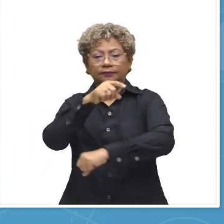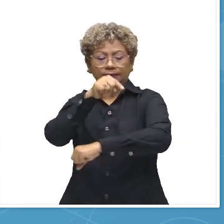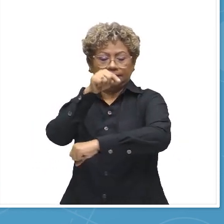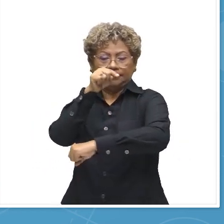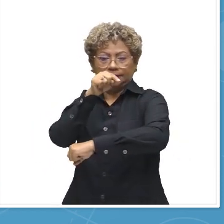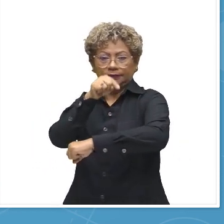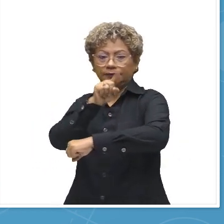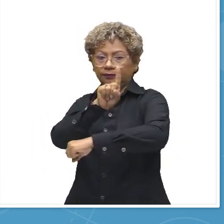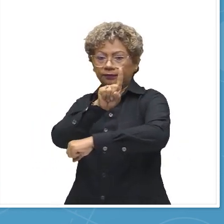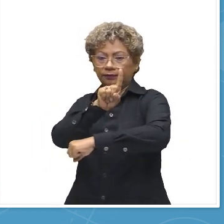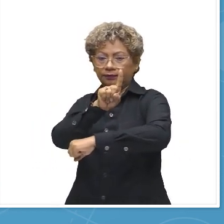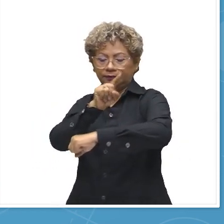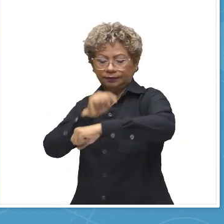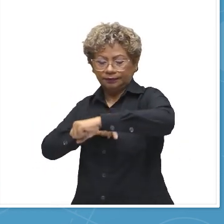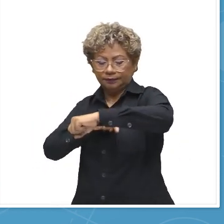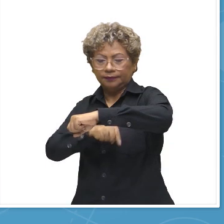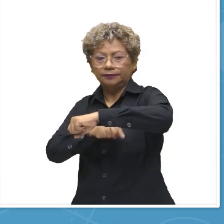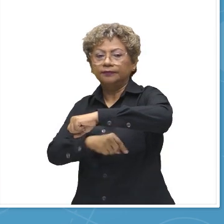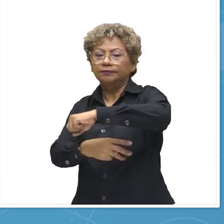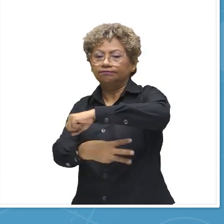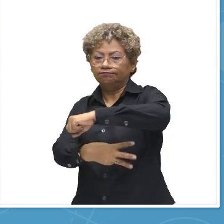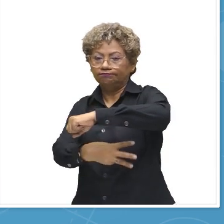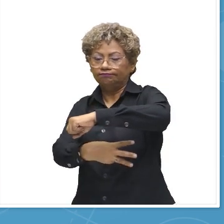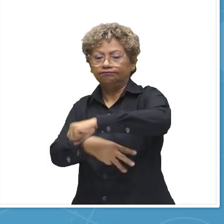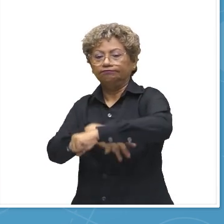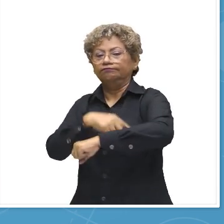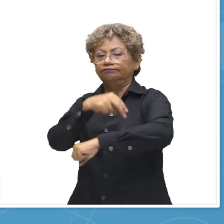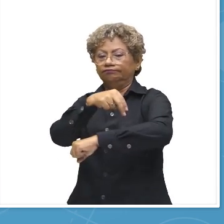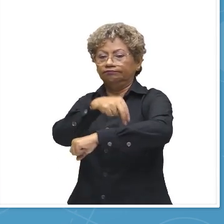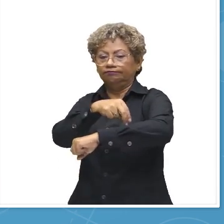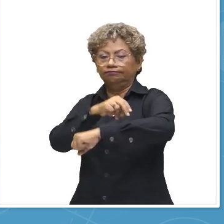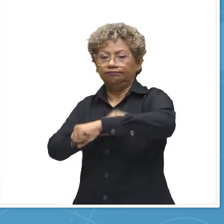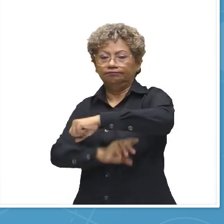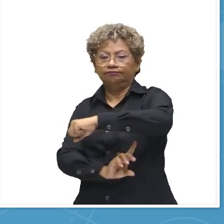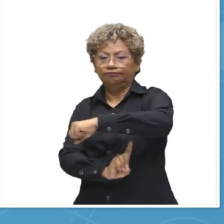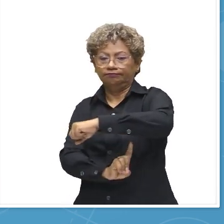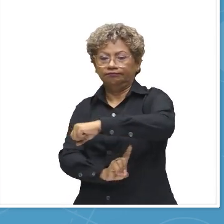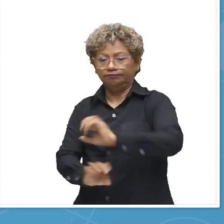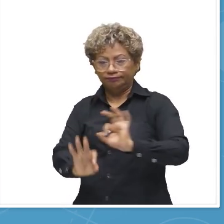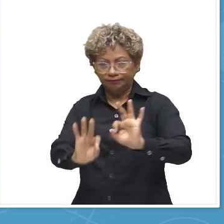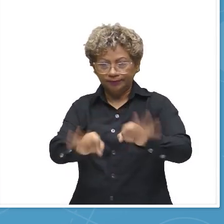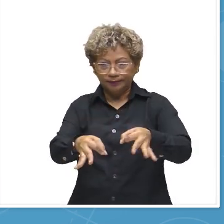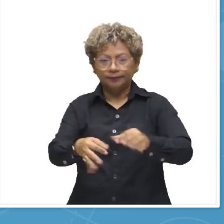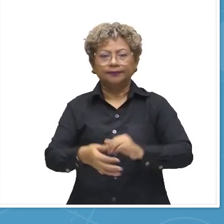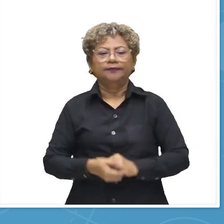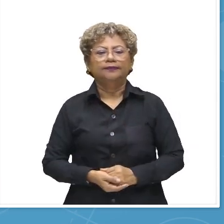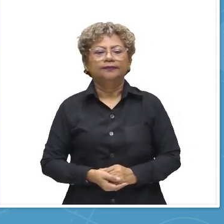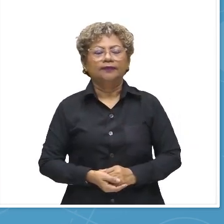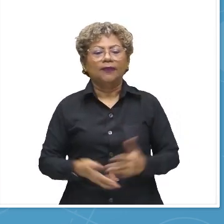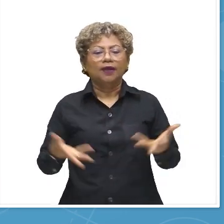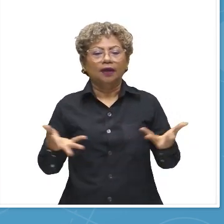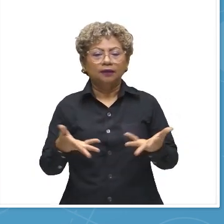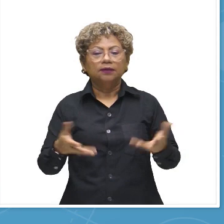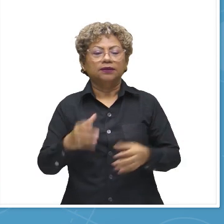2 sobre 6 é a mesma coisa que 1 sobre 3, tá? E aí nós